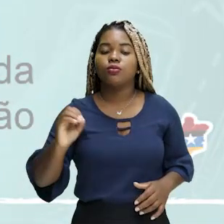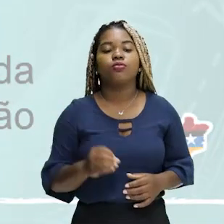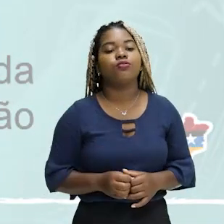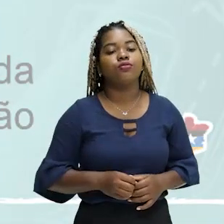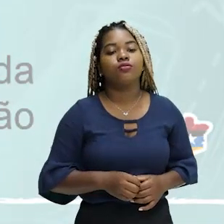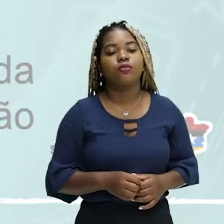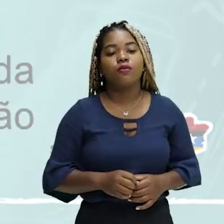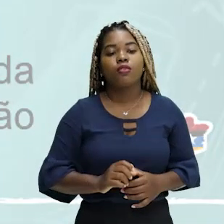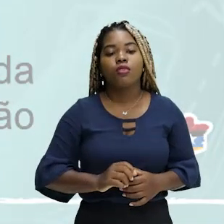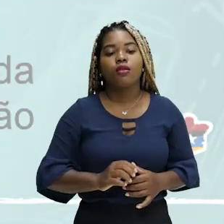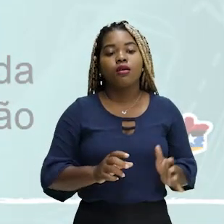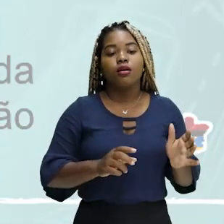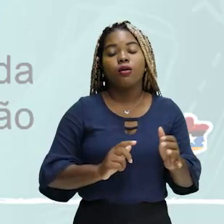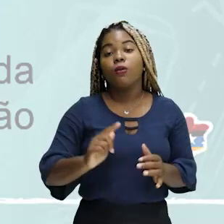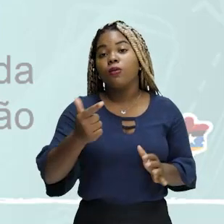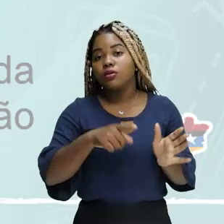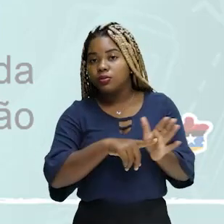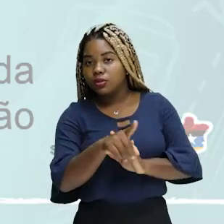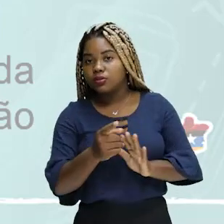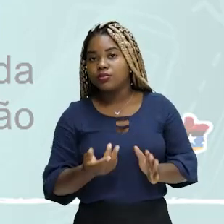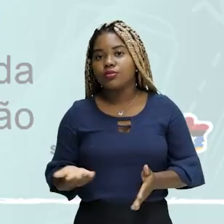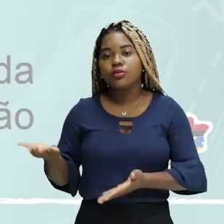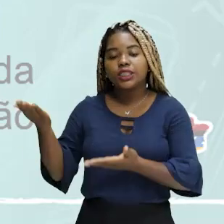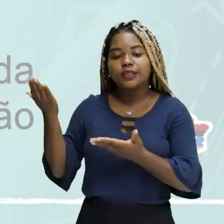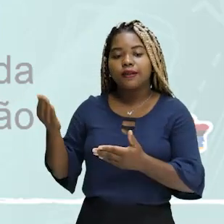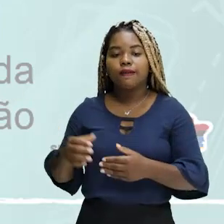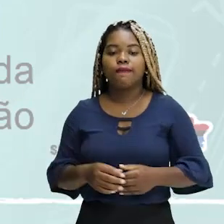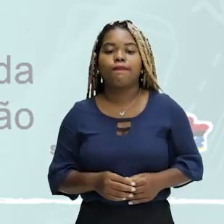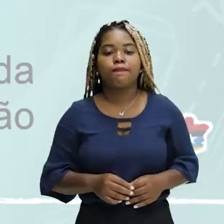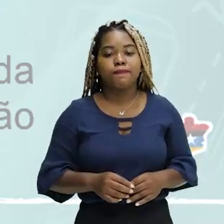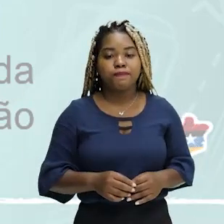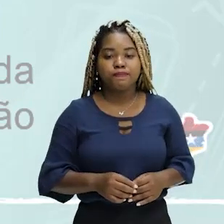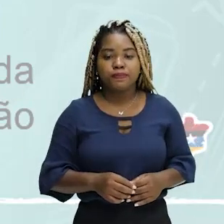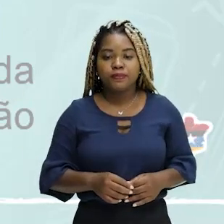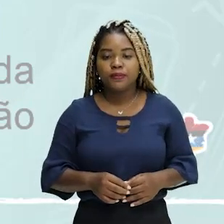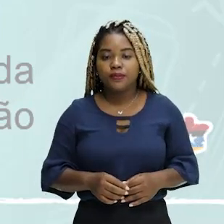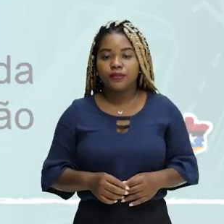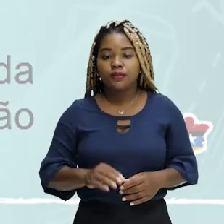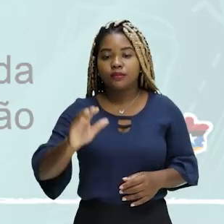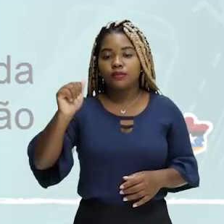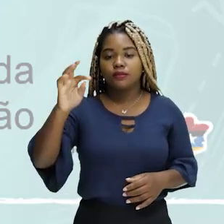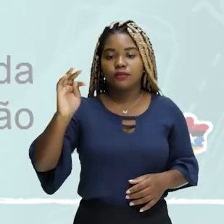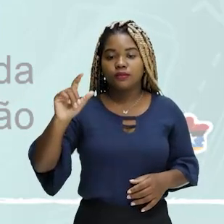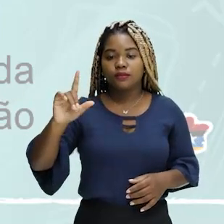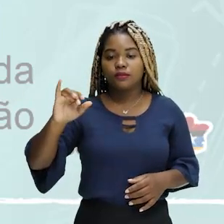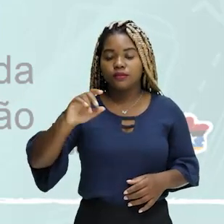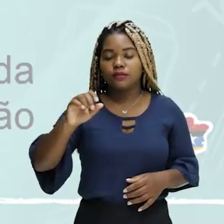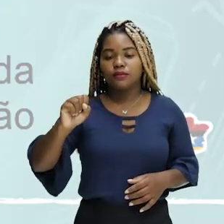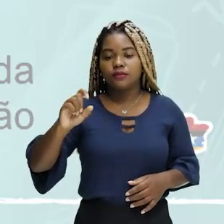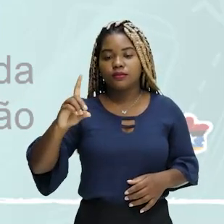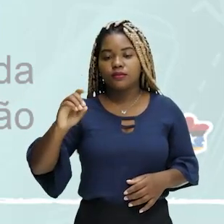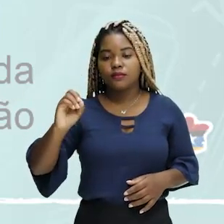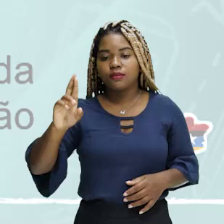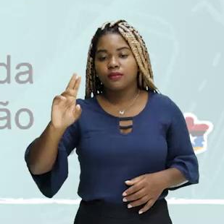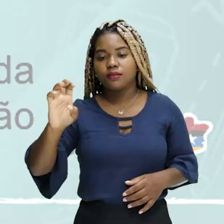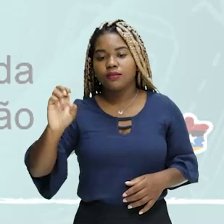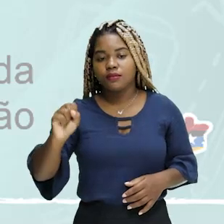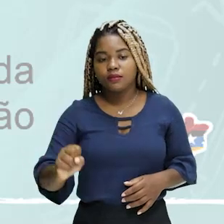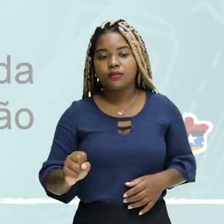Próxima questão. Os conversores catalíticos ou catalisadores são